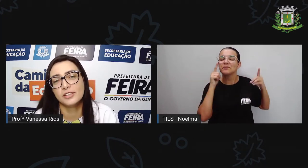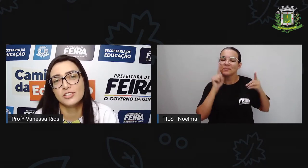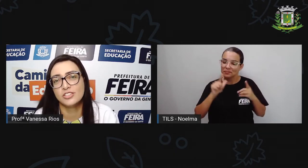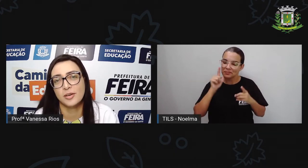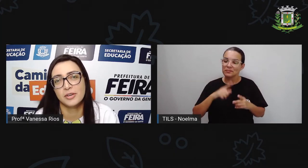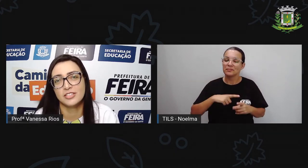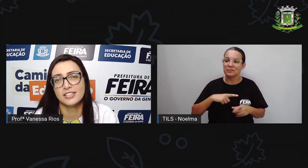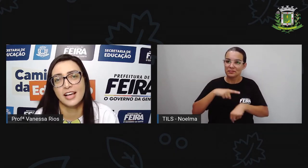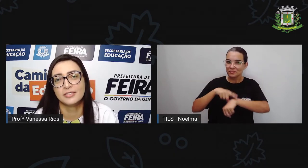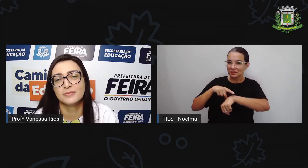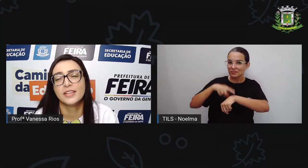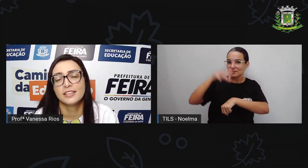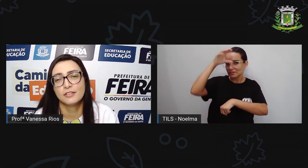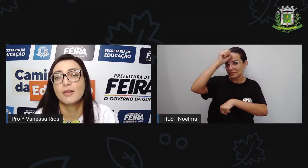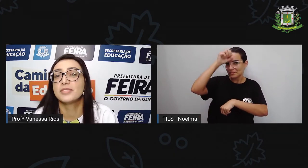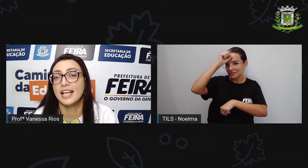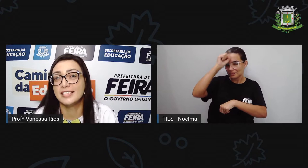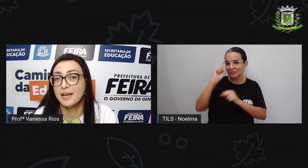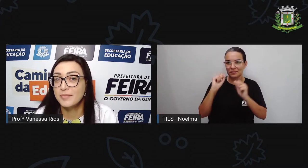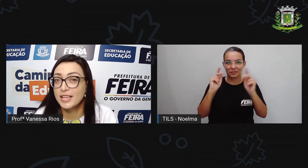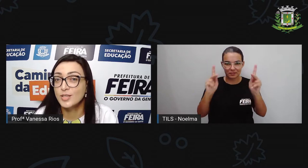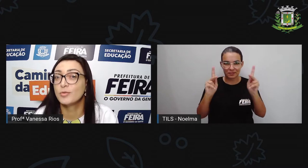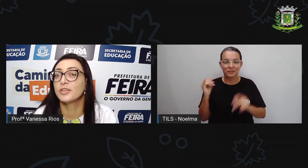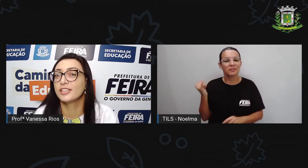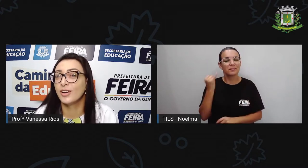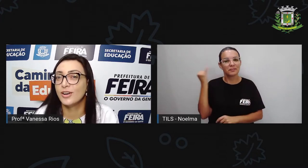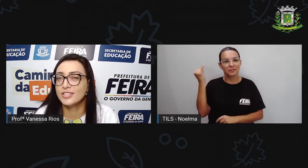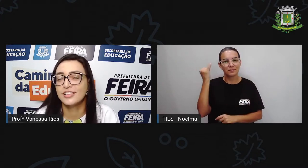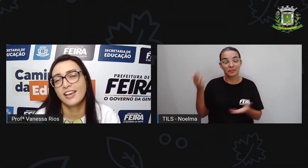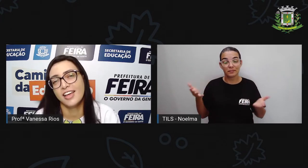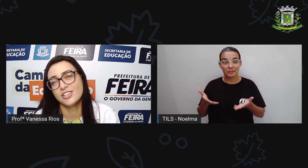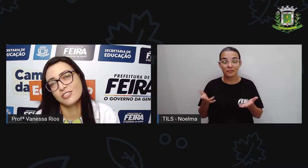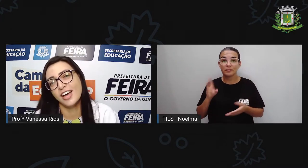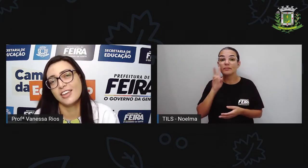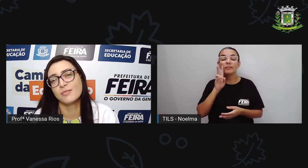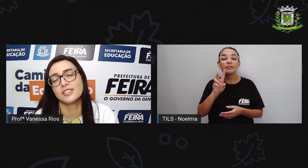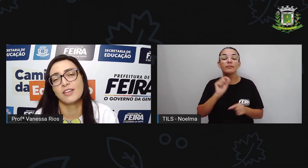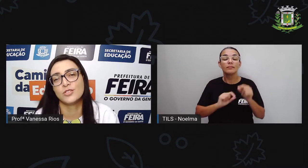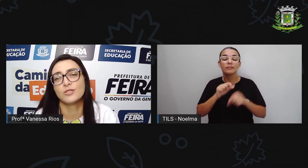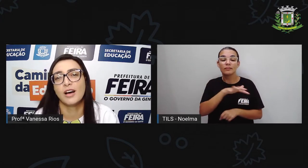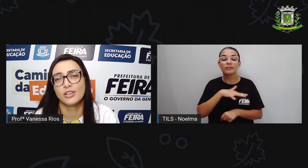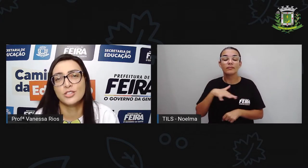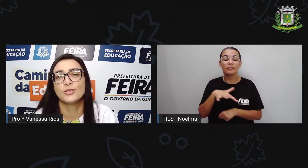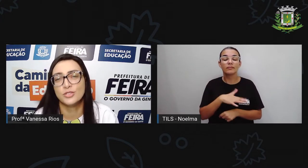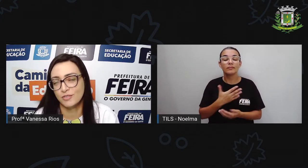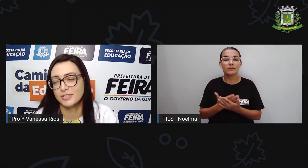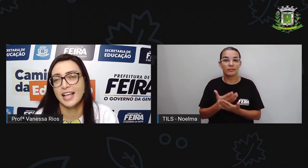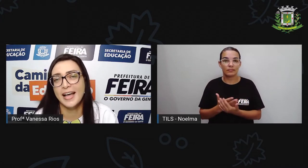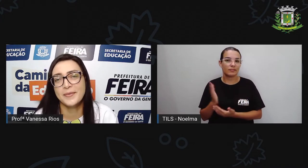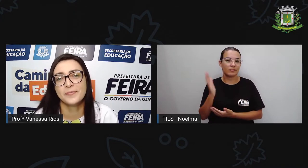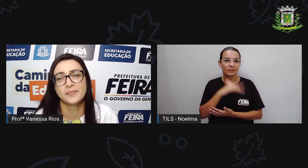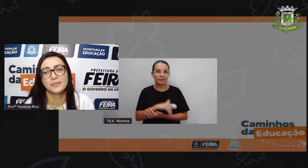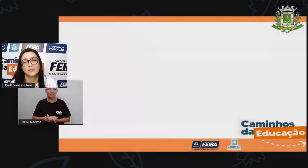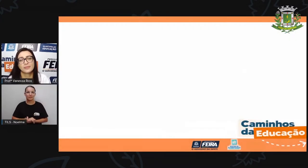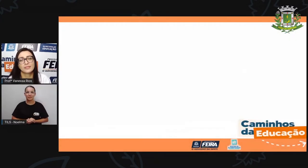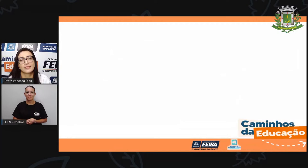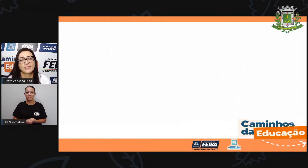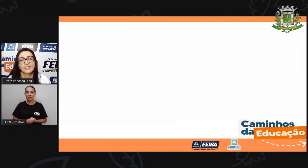tão importante de aprendizado. Então vamos lá saber sobre o que nós estudaríamos na videoaula de hoje, vamos lá?